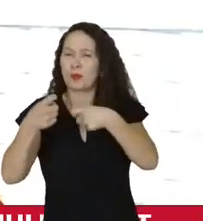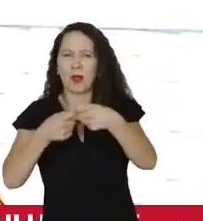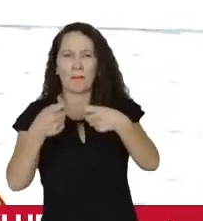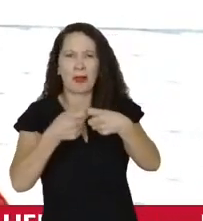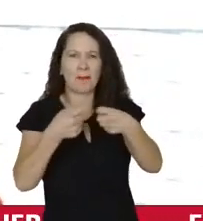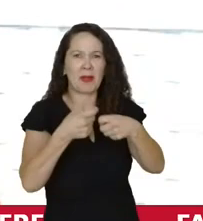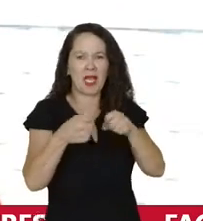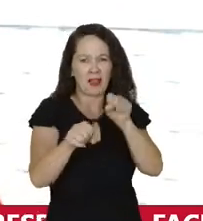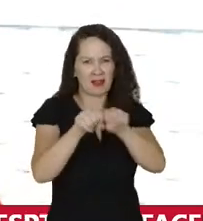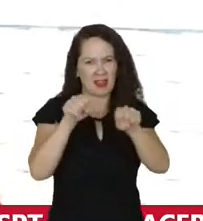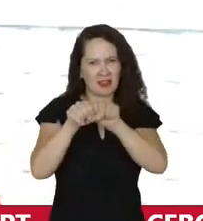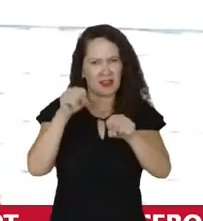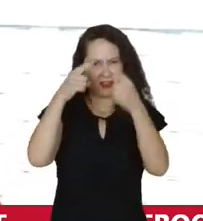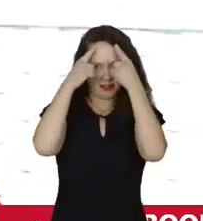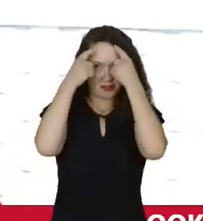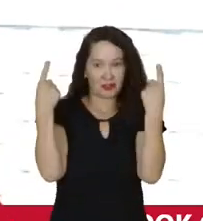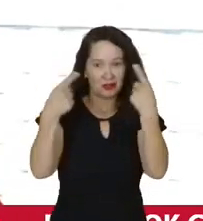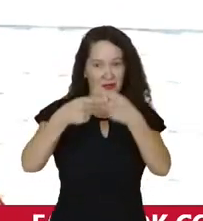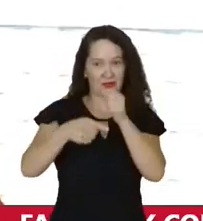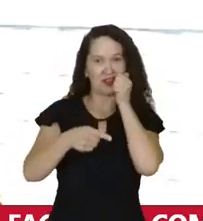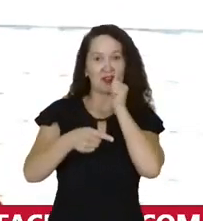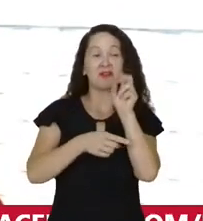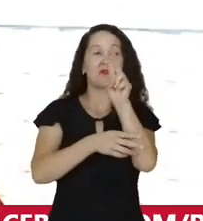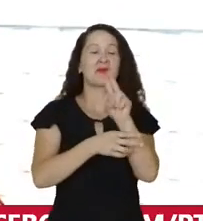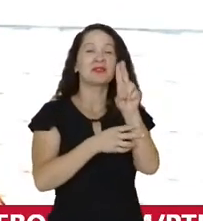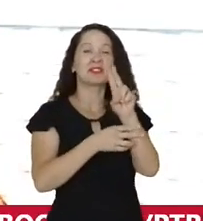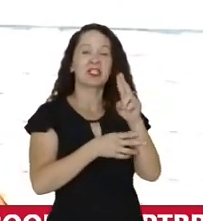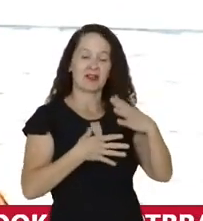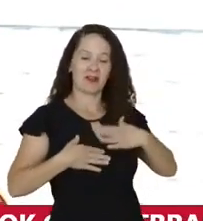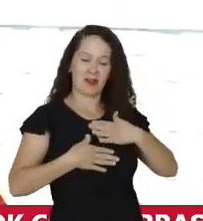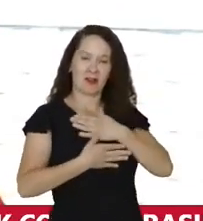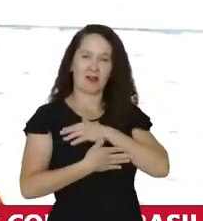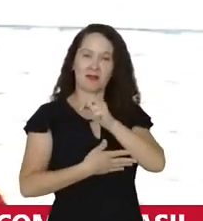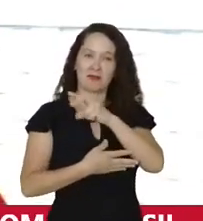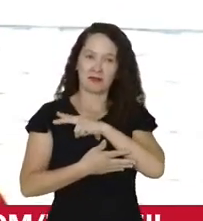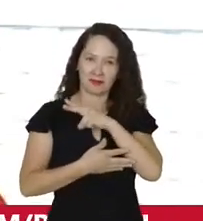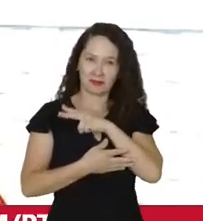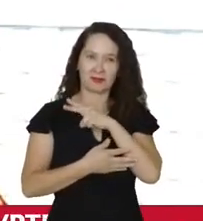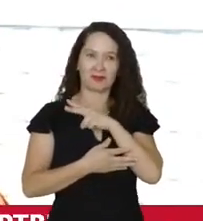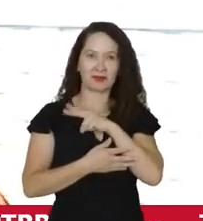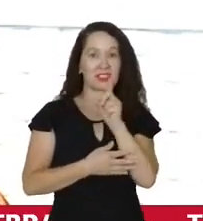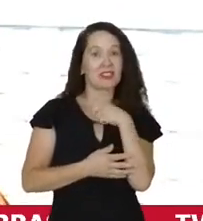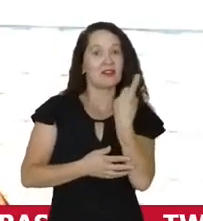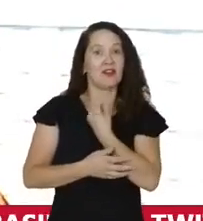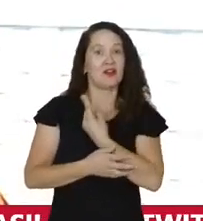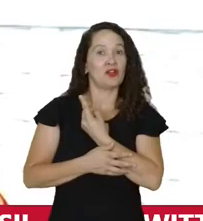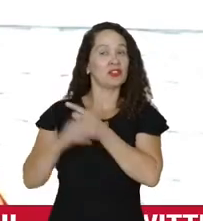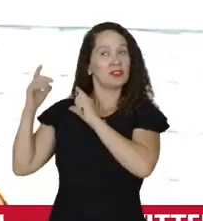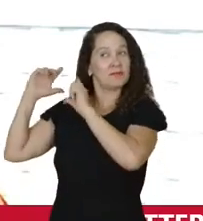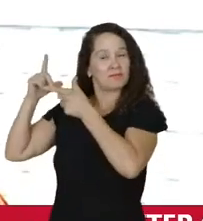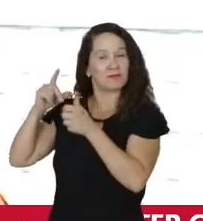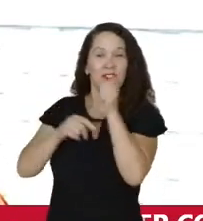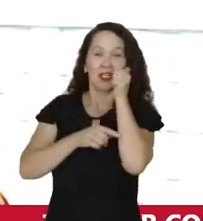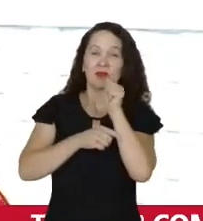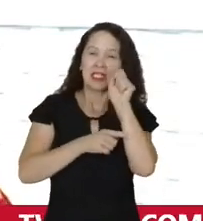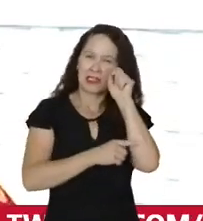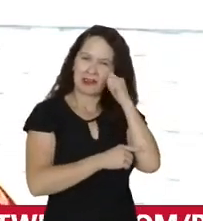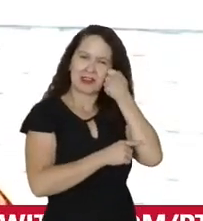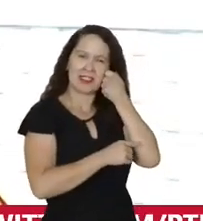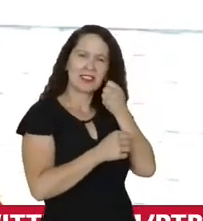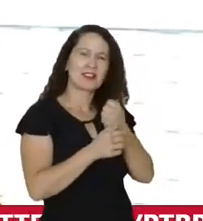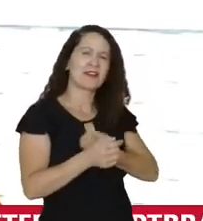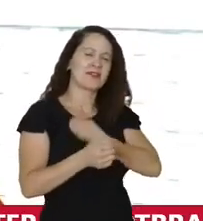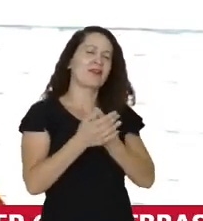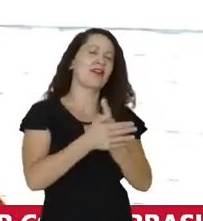que foram exatamente usados, os corpos em particular, né, das nossas ancestrais, as mães negras, as